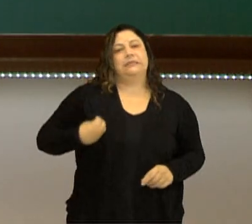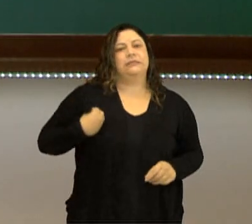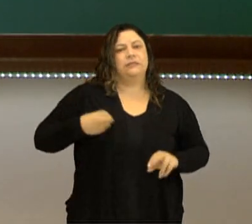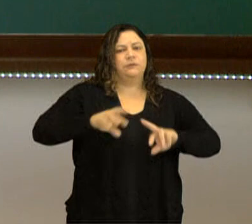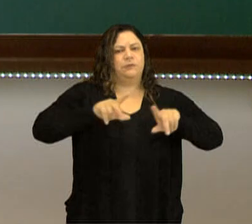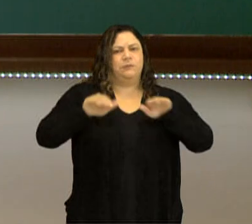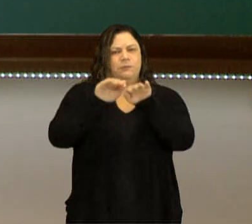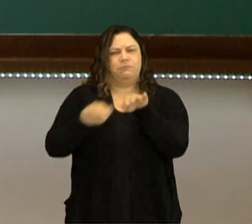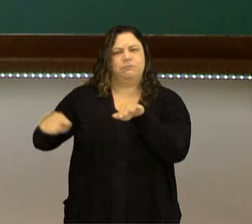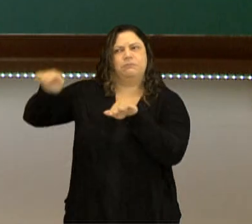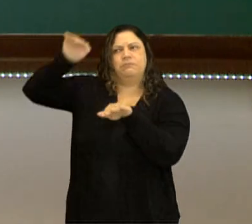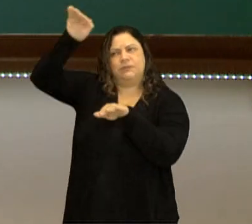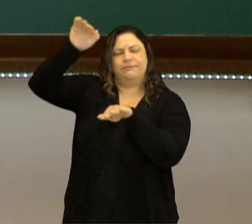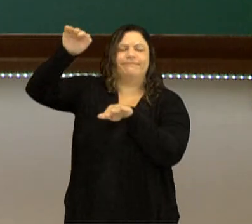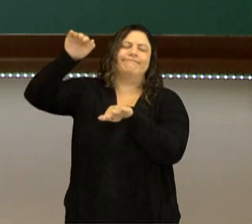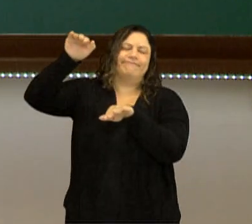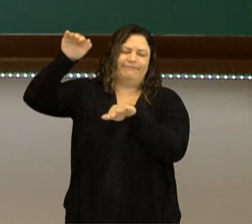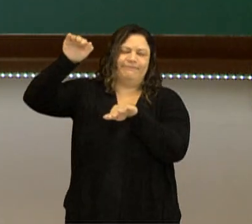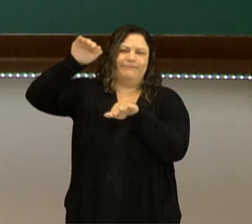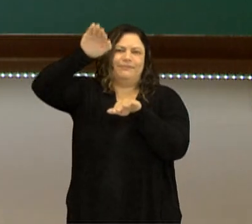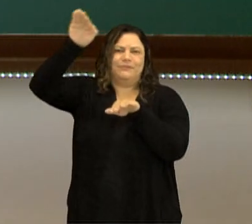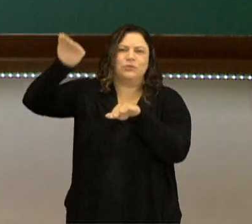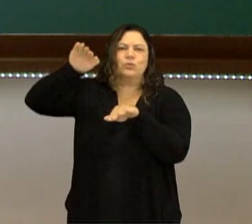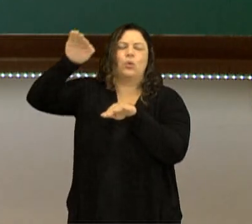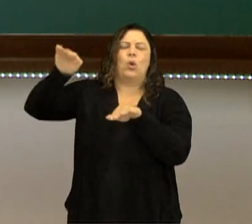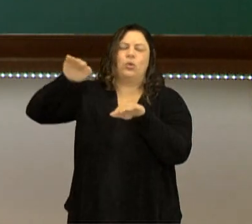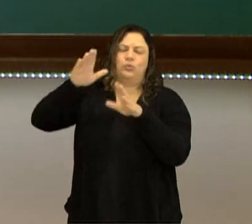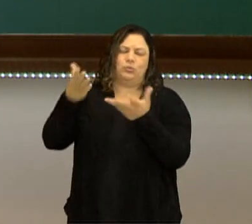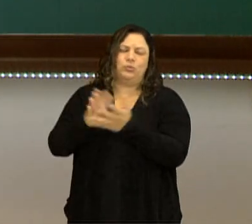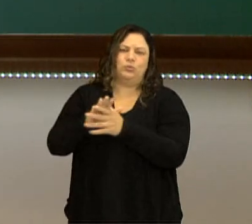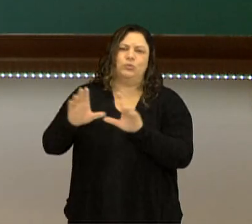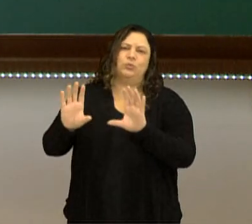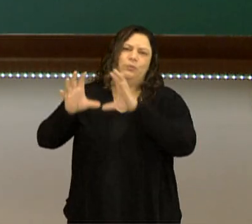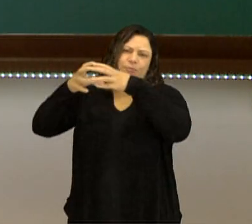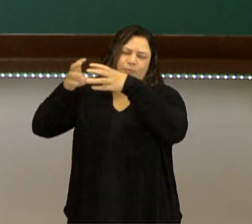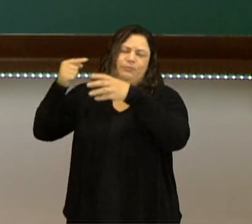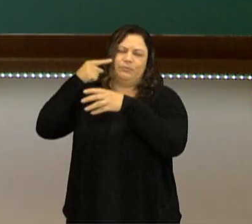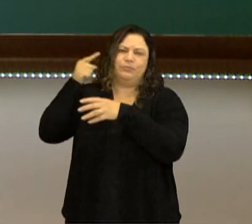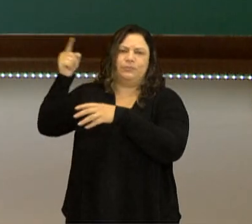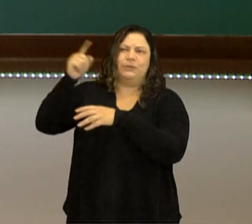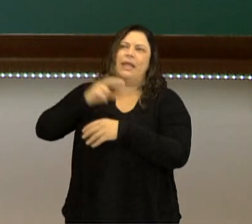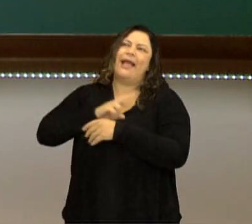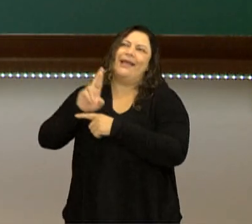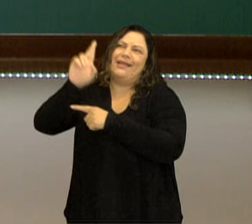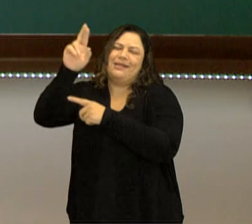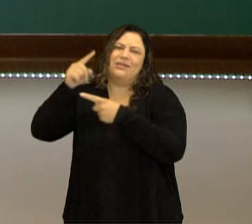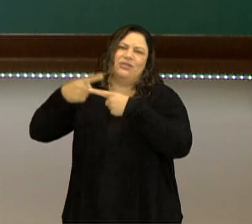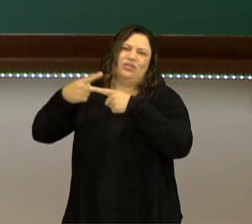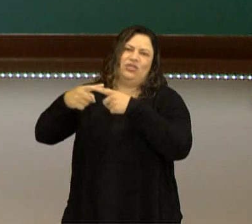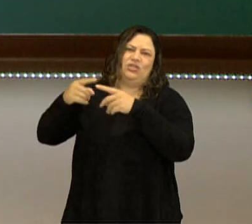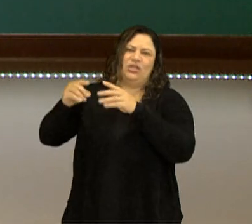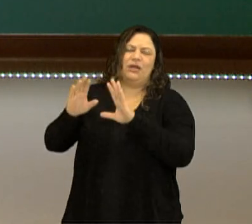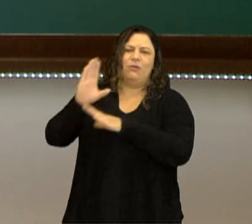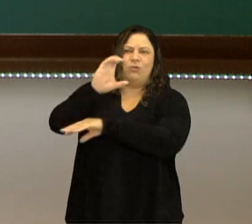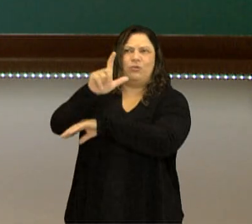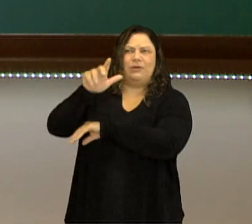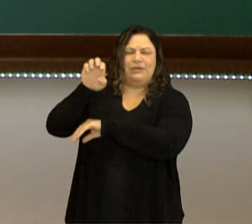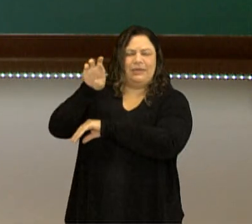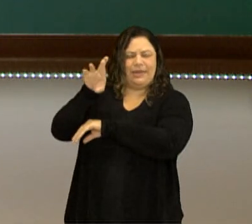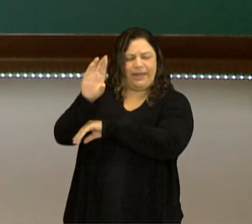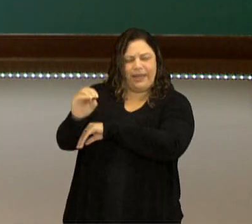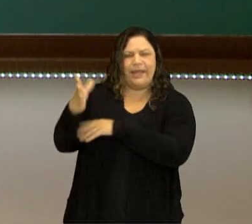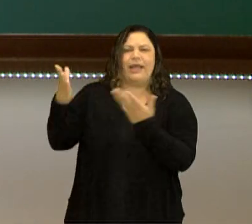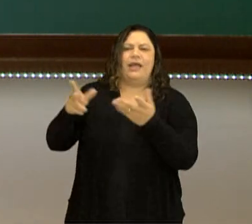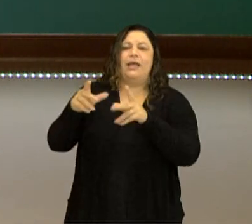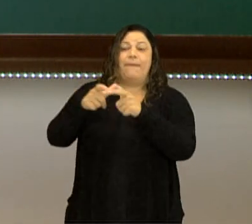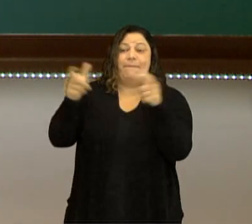grandes privilégios, ele, a nobreza, parte do clero ortodoxo dentro da Rússia, a maioria da